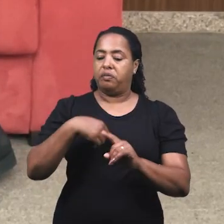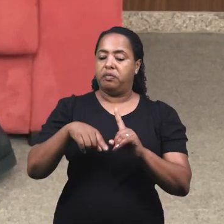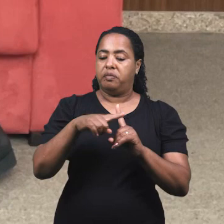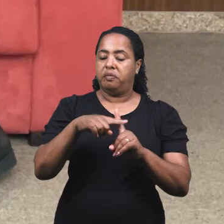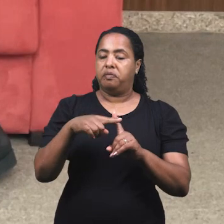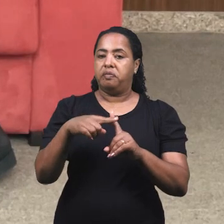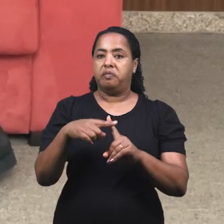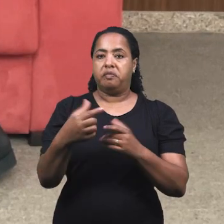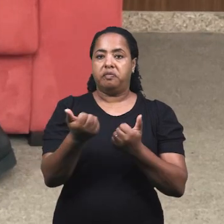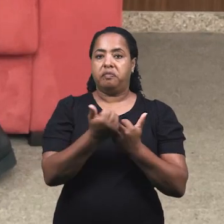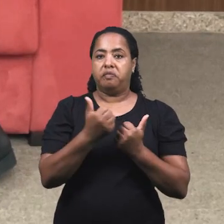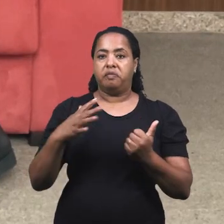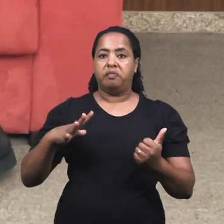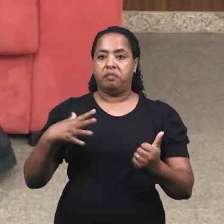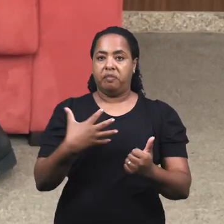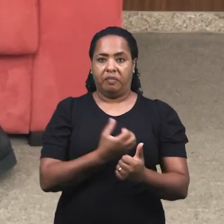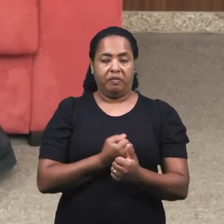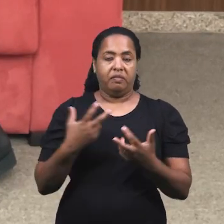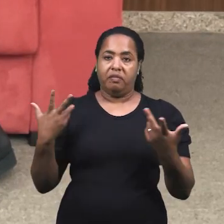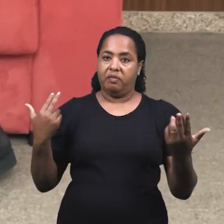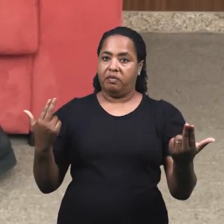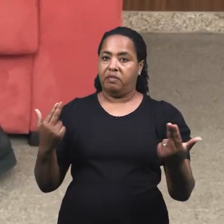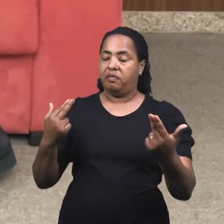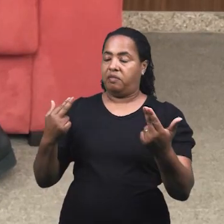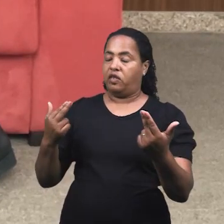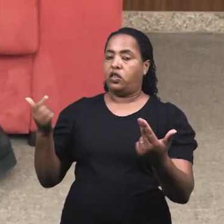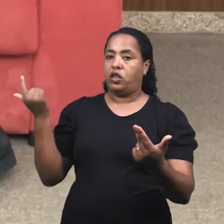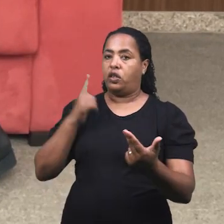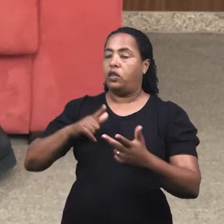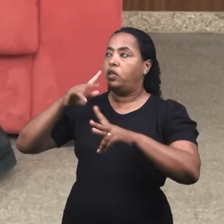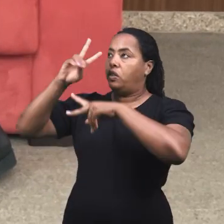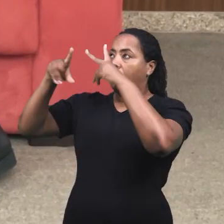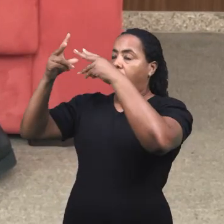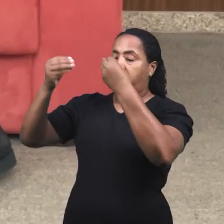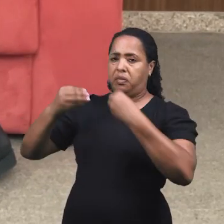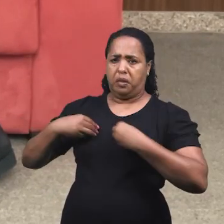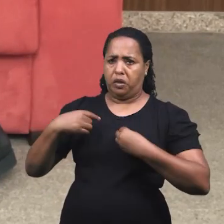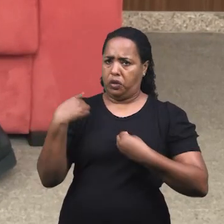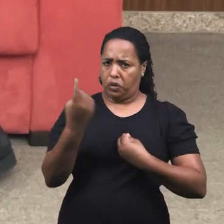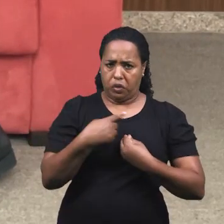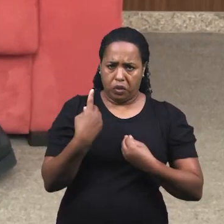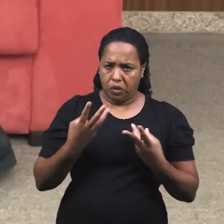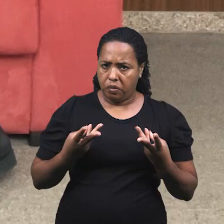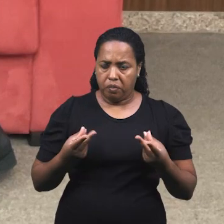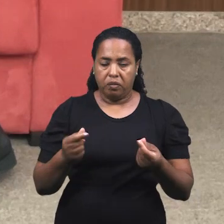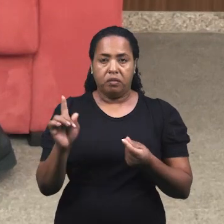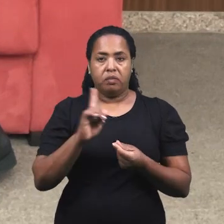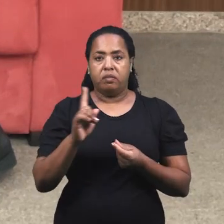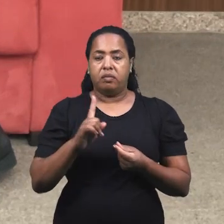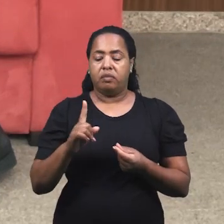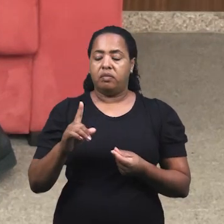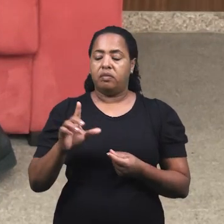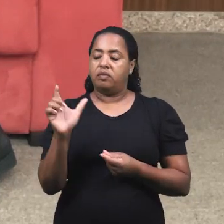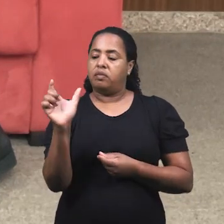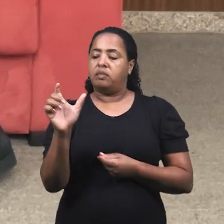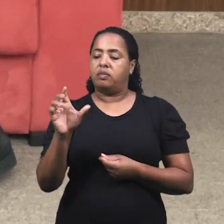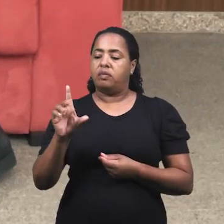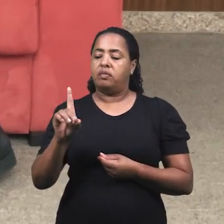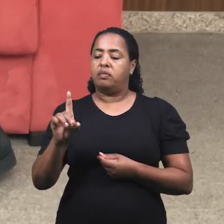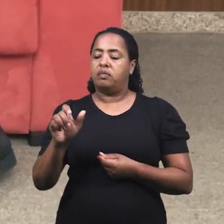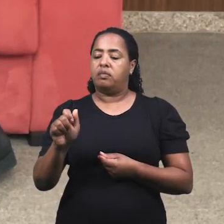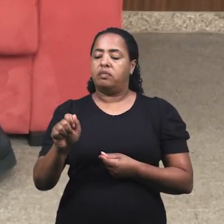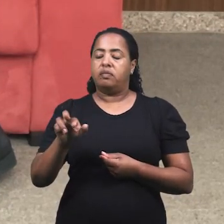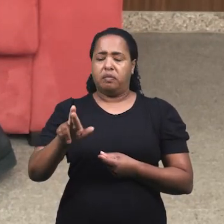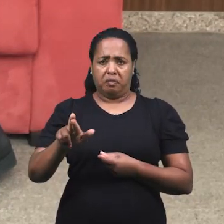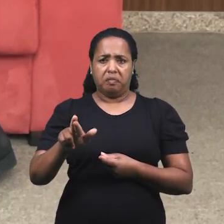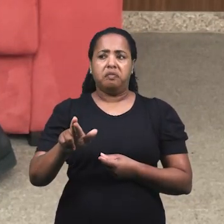da nossa salvação. Então, de igual forma, nós também fomos alcançados por uma dádiva, algo que nós não merecíamos. Então, a